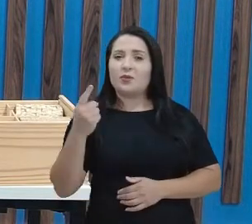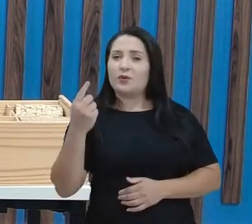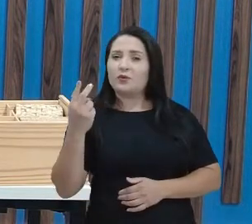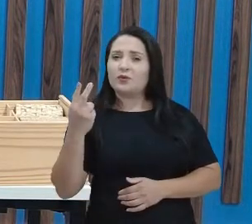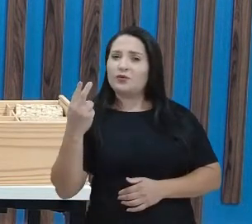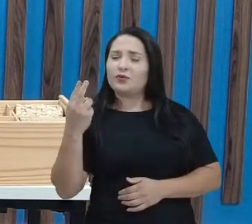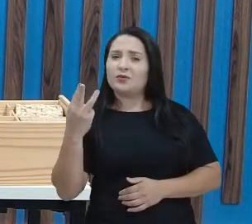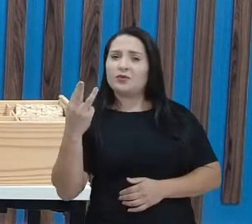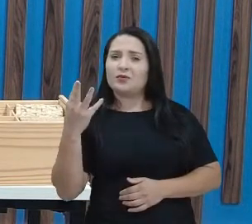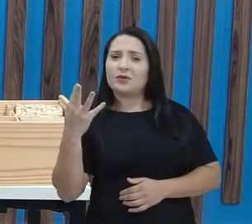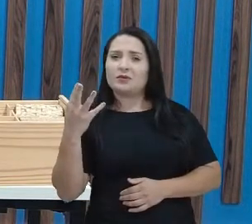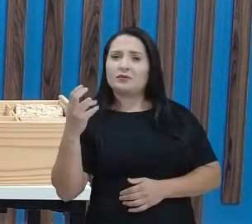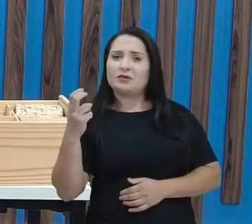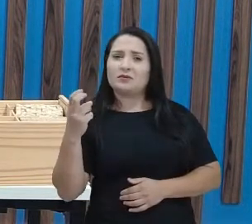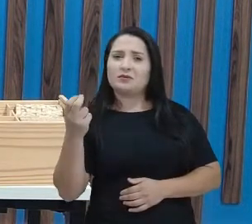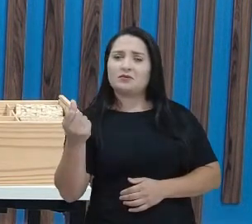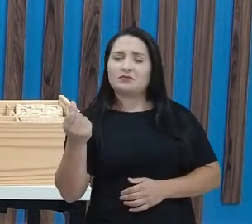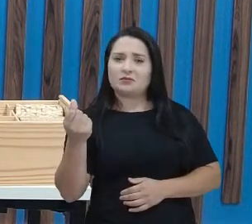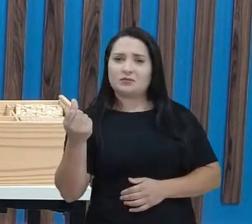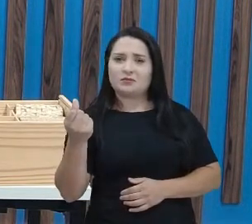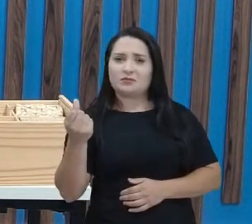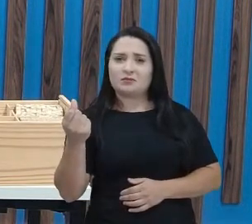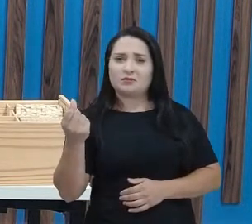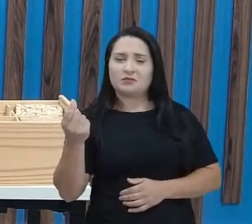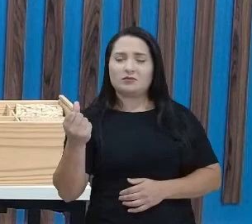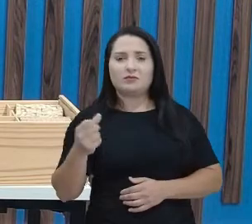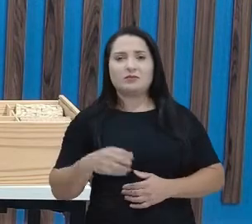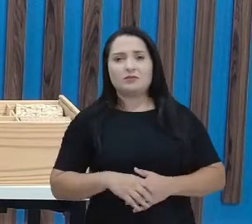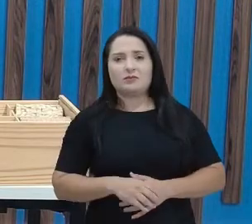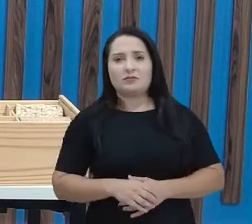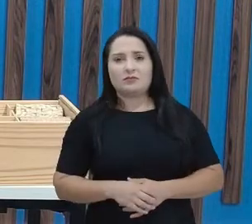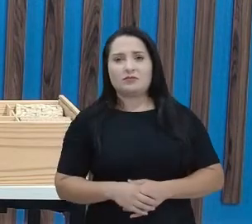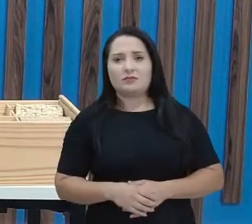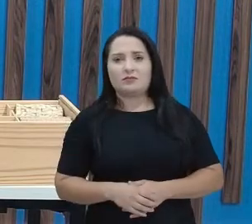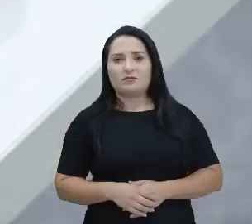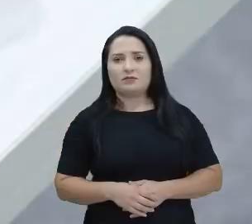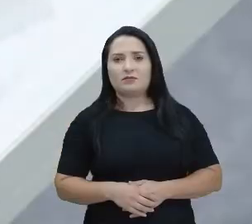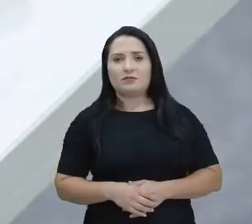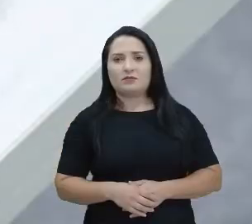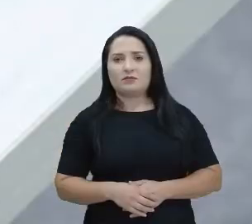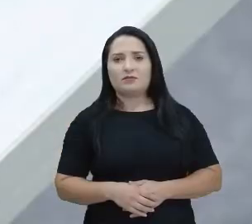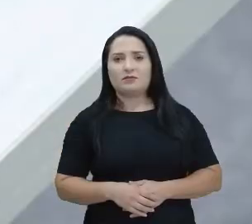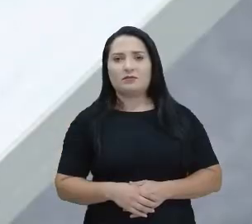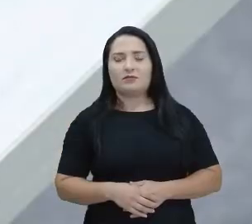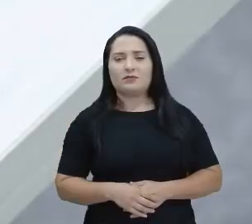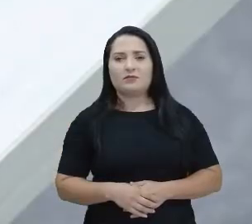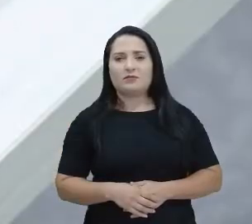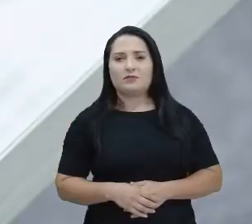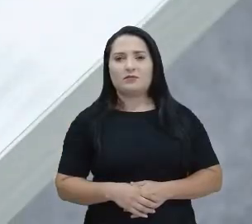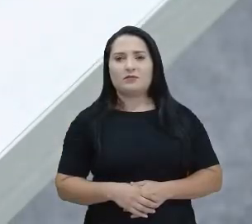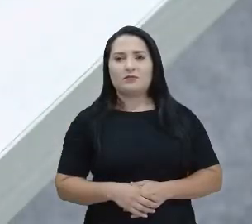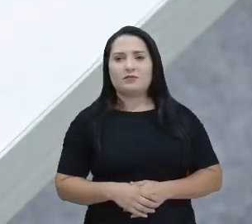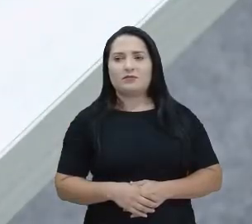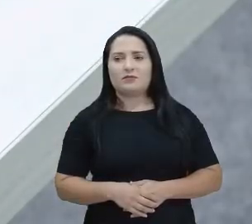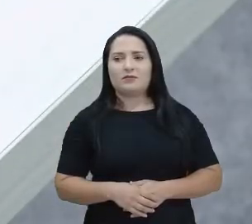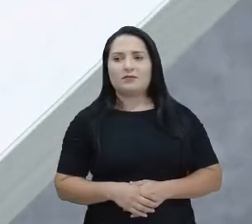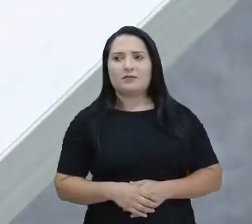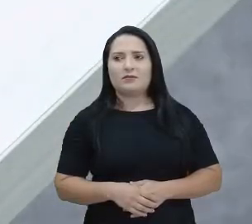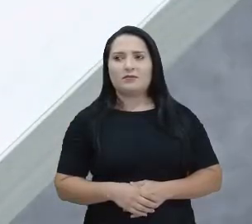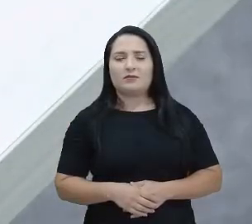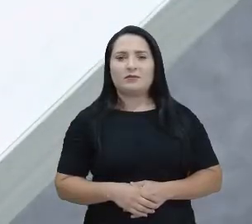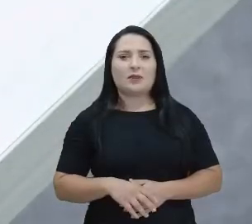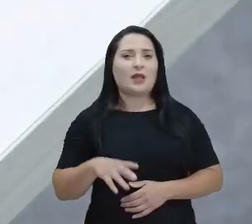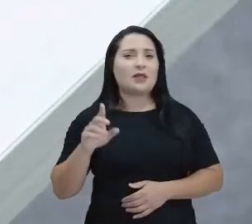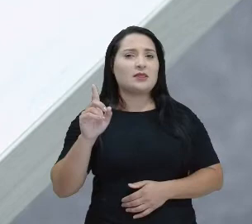3, 4, 5, 6. Então, foi quem não mudou, vira... a